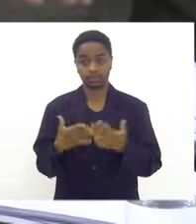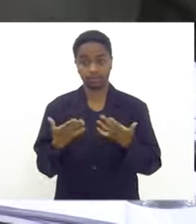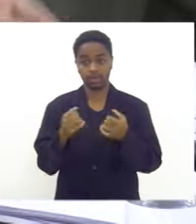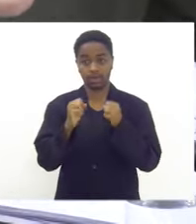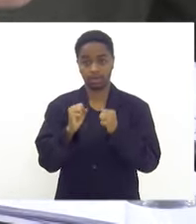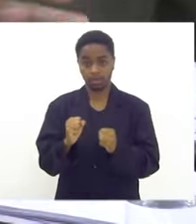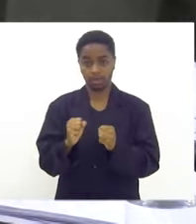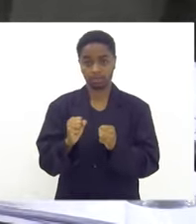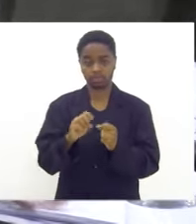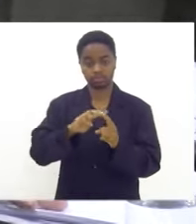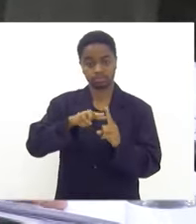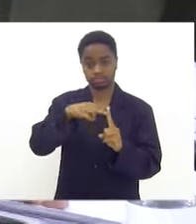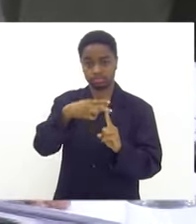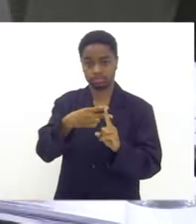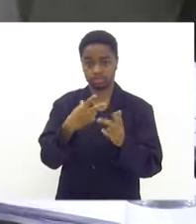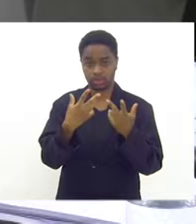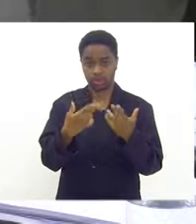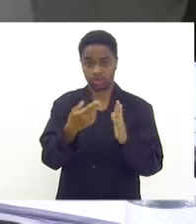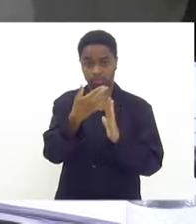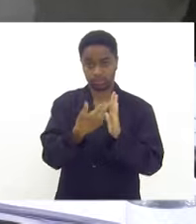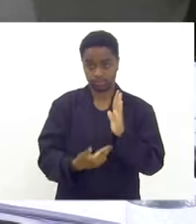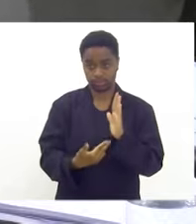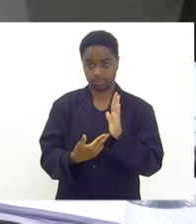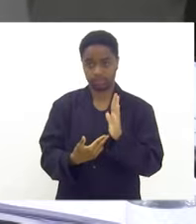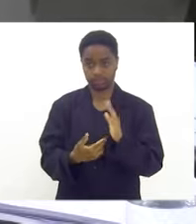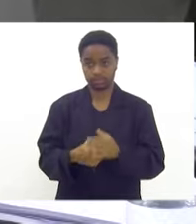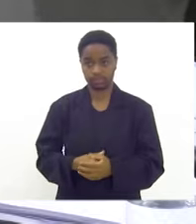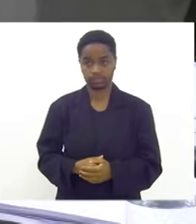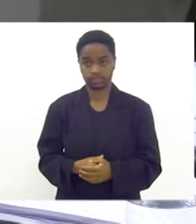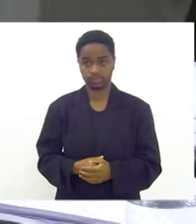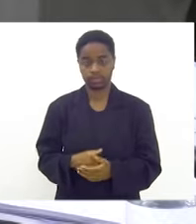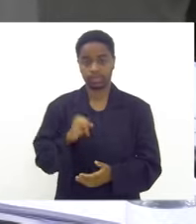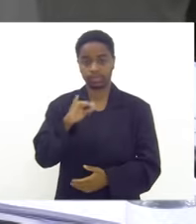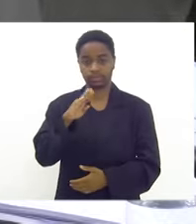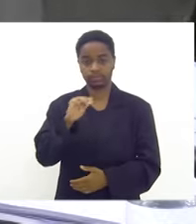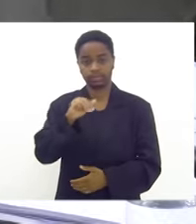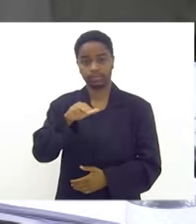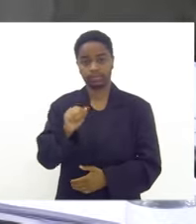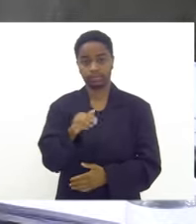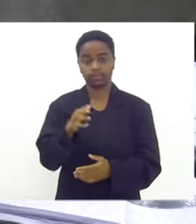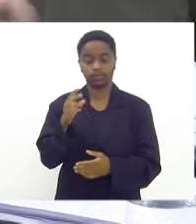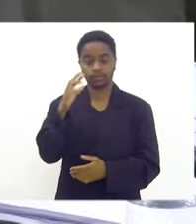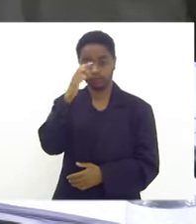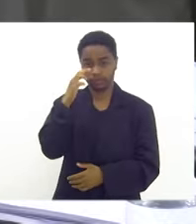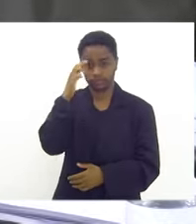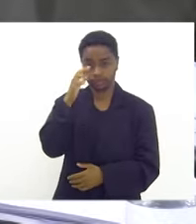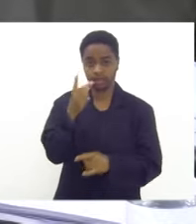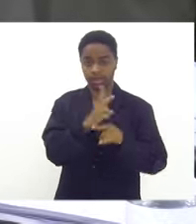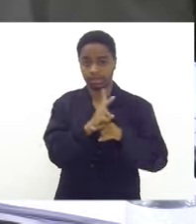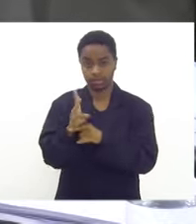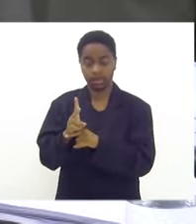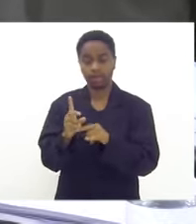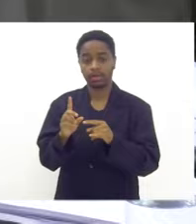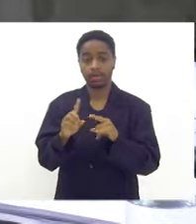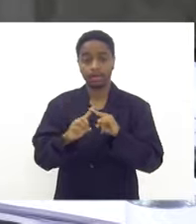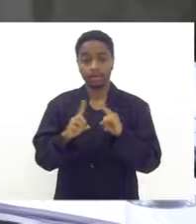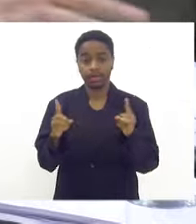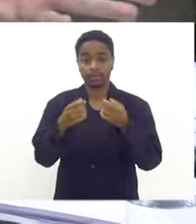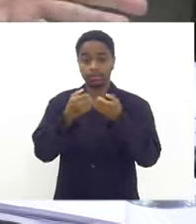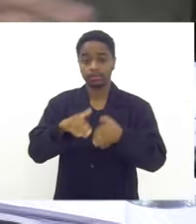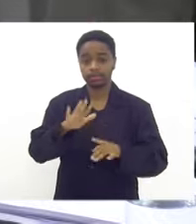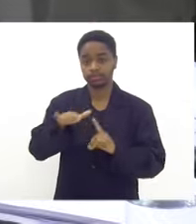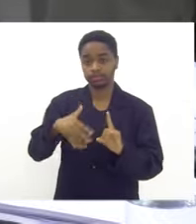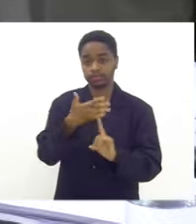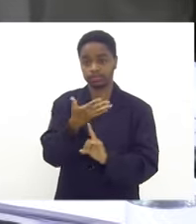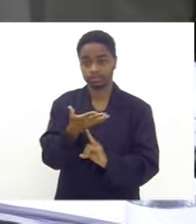duplicidade conforme o relata da ministra ros V até publicidade o Ibama fiscaliza o iné FC todo mundo fiscaliza porque é um dano ambiental Tod tem que